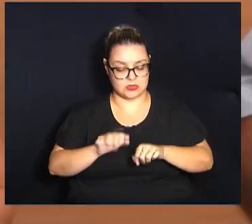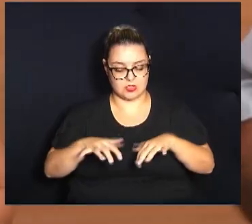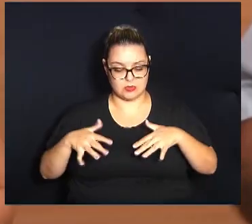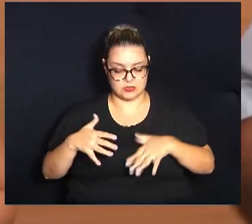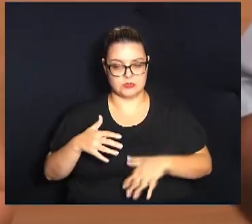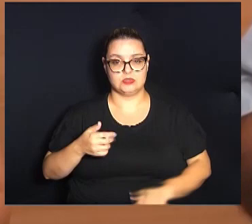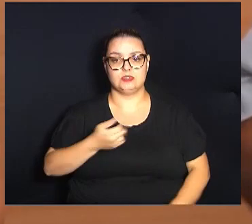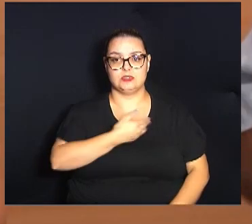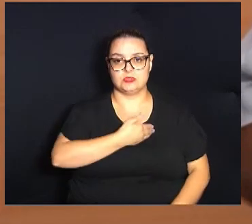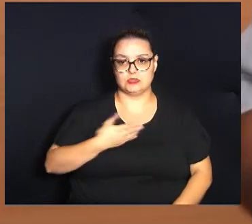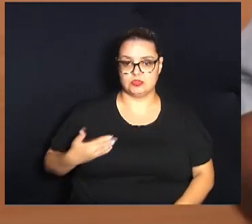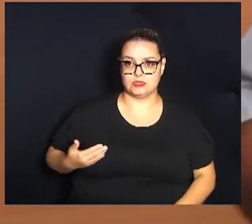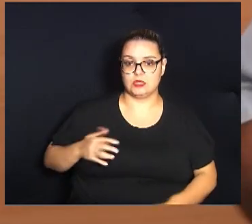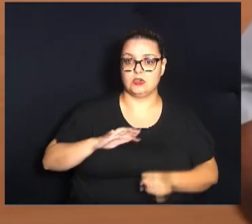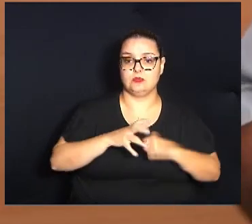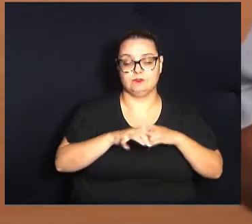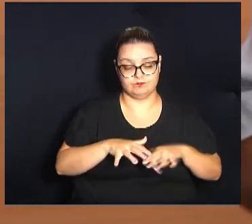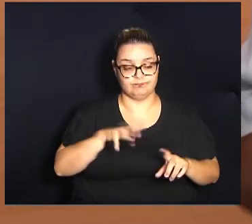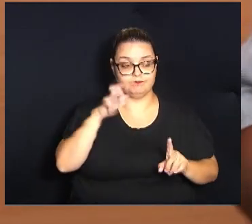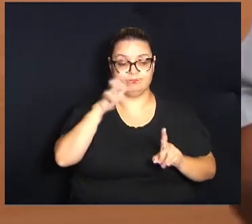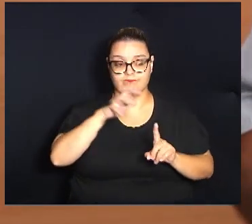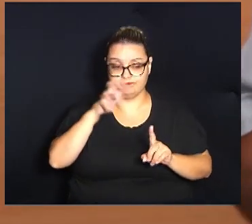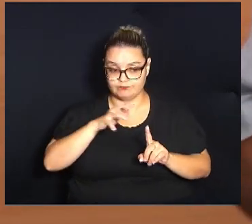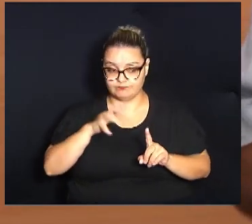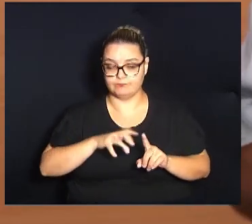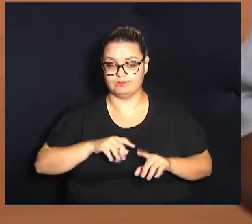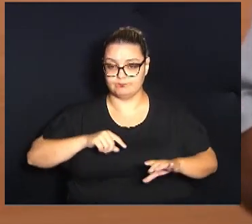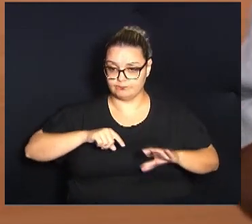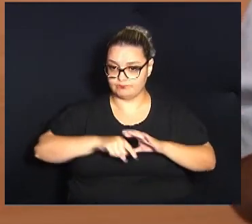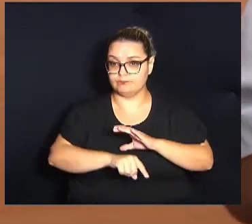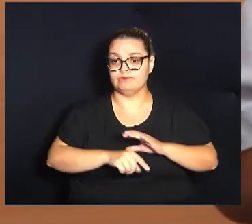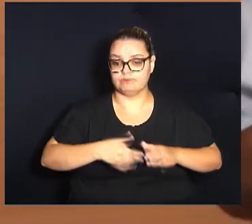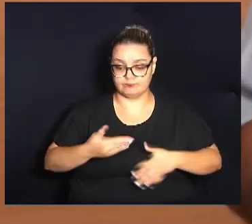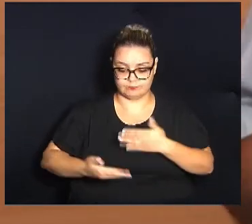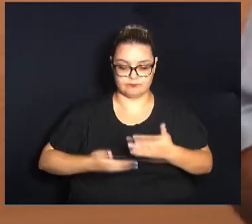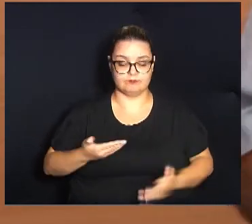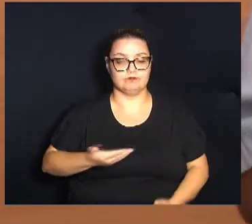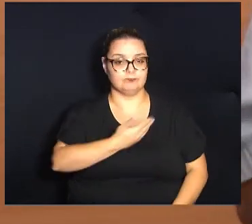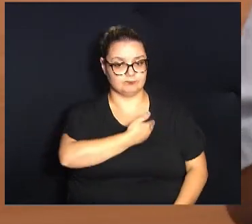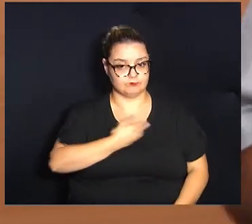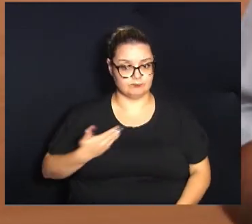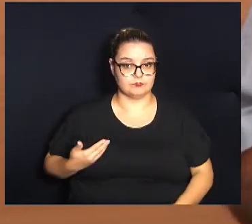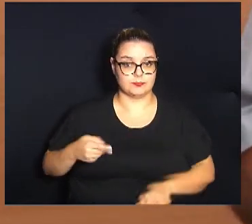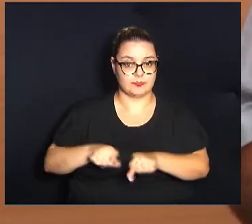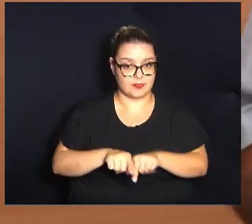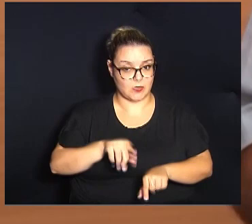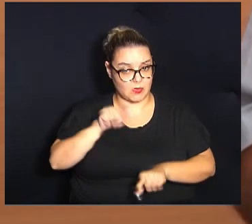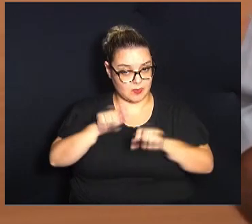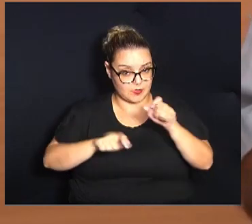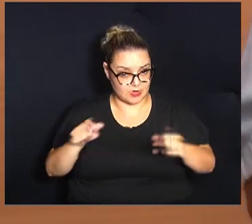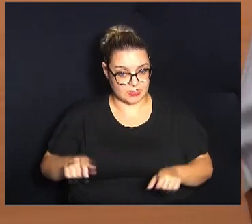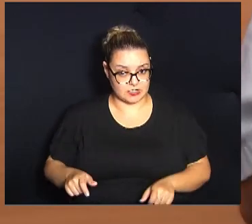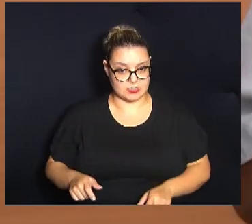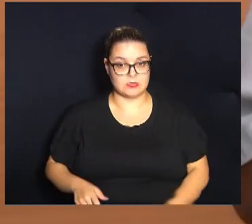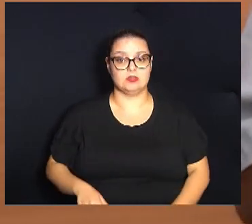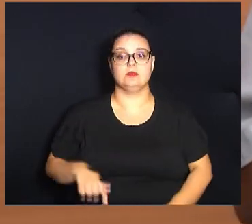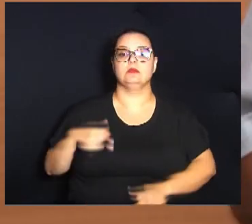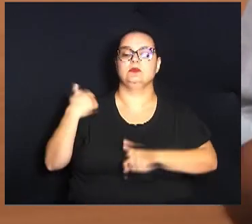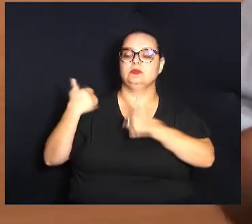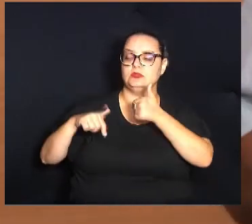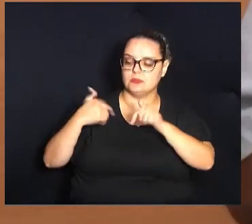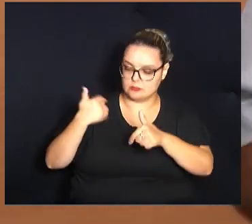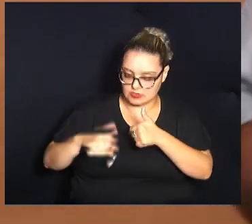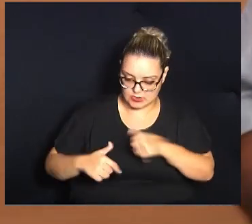afetou profundamente os serviços públicos e também os servidores. Servidores públicos trabalharam